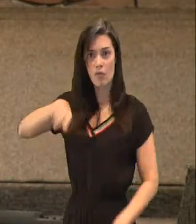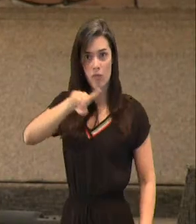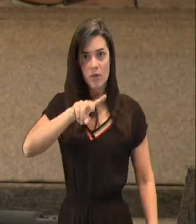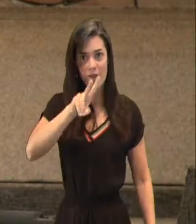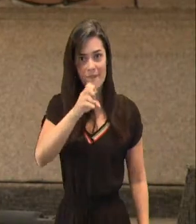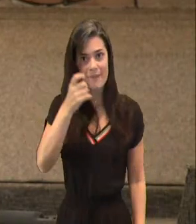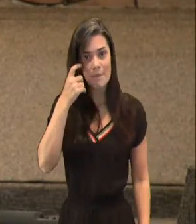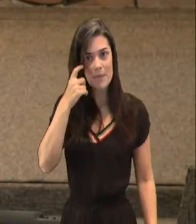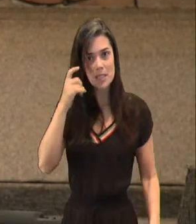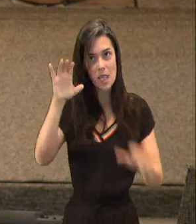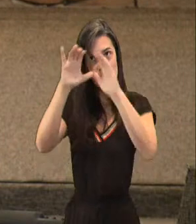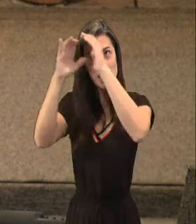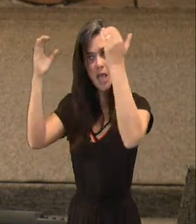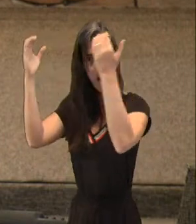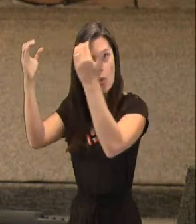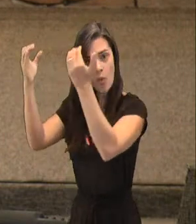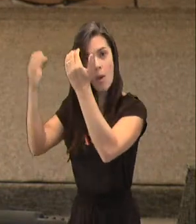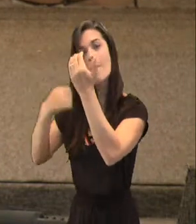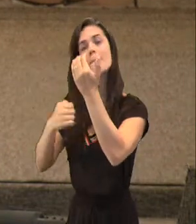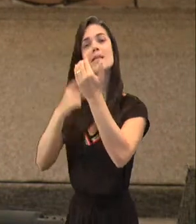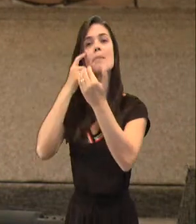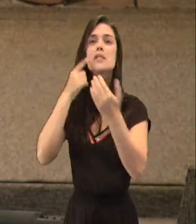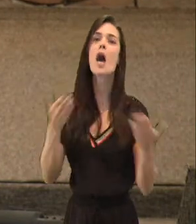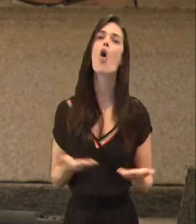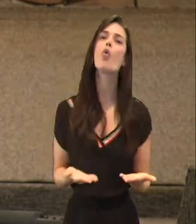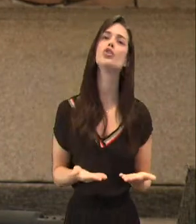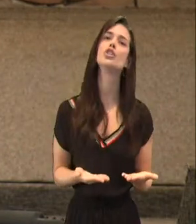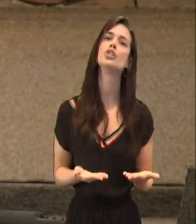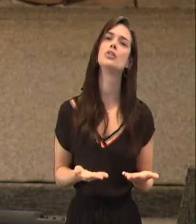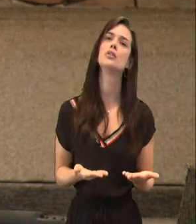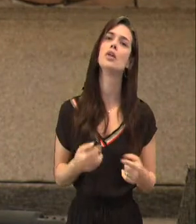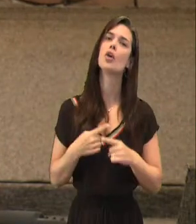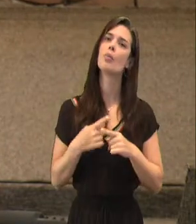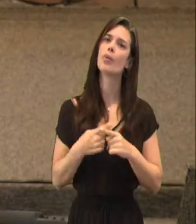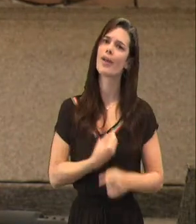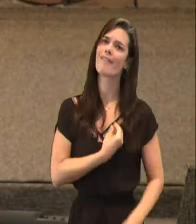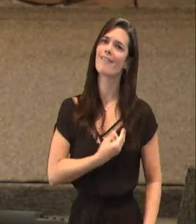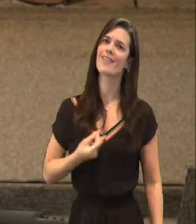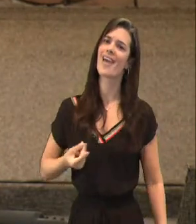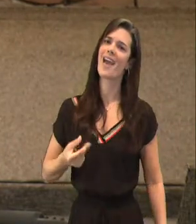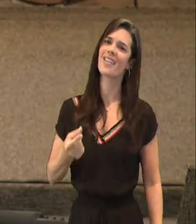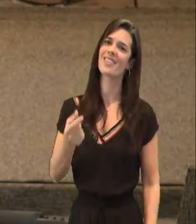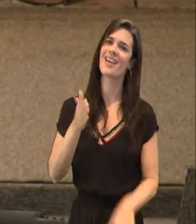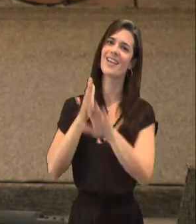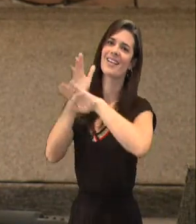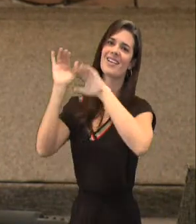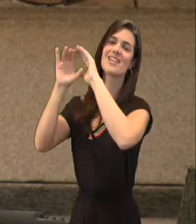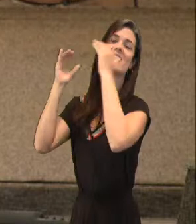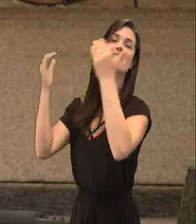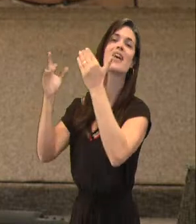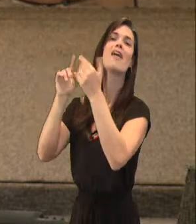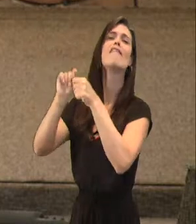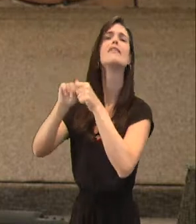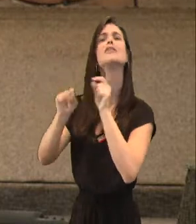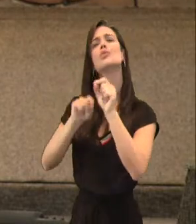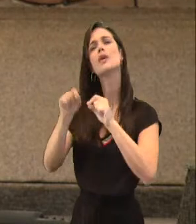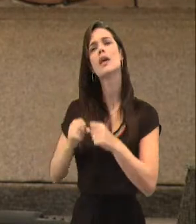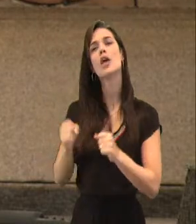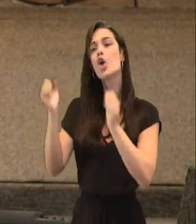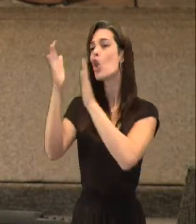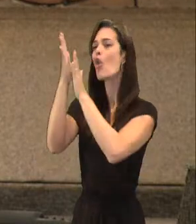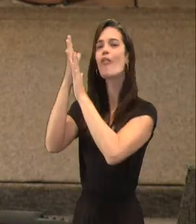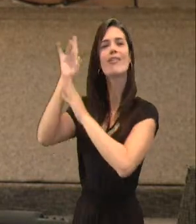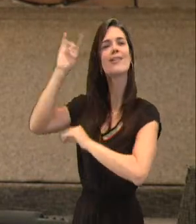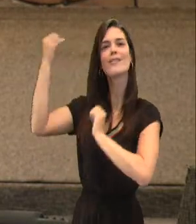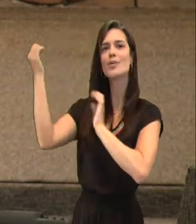céu agora. Meu irmão, minha irmã, nós vamos passar a eternidade louvando, adorando, bendizendo ao Senhor face a